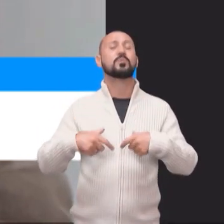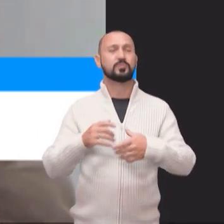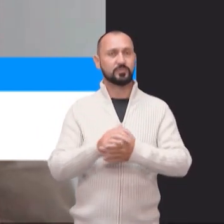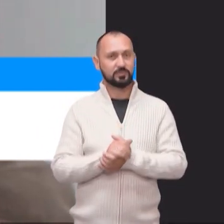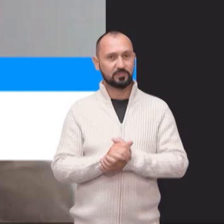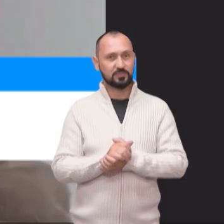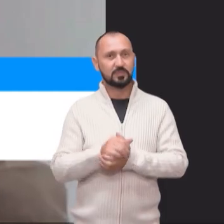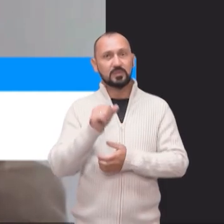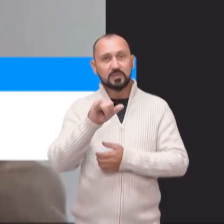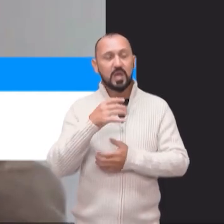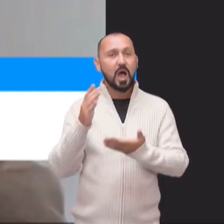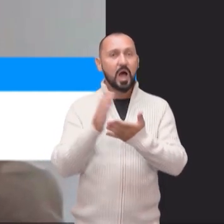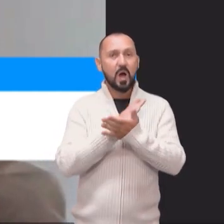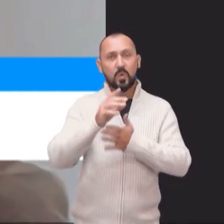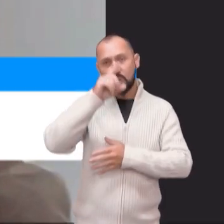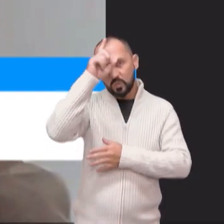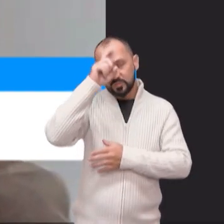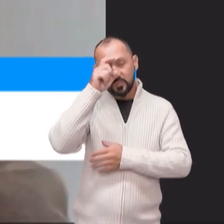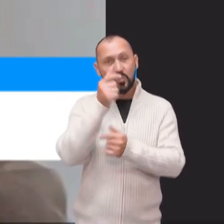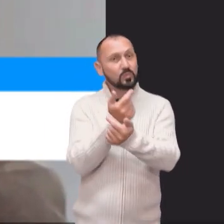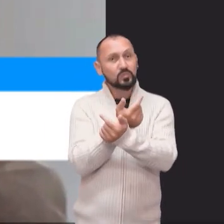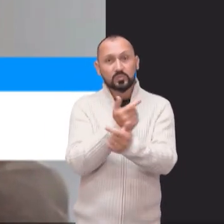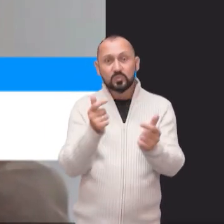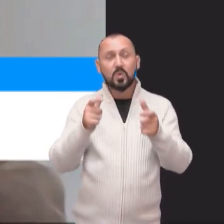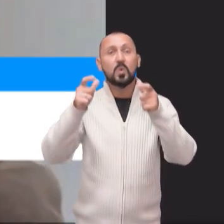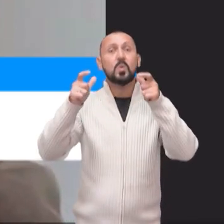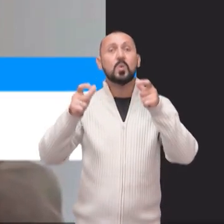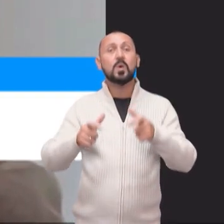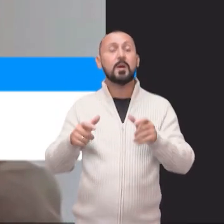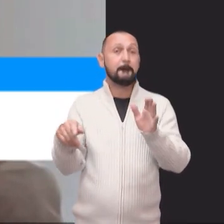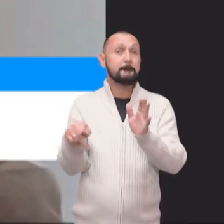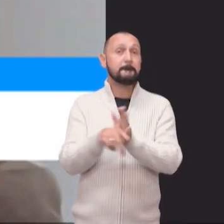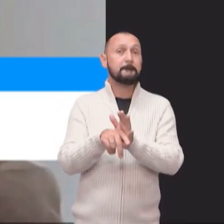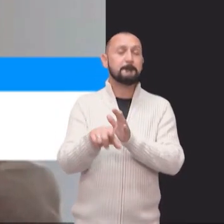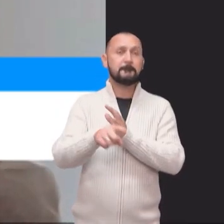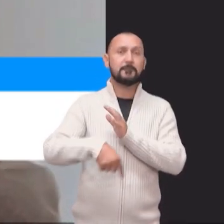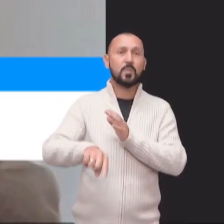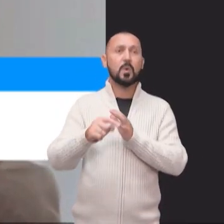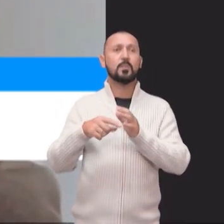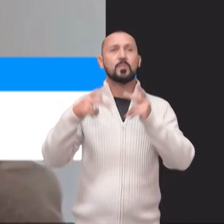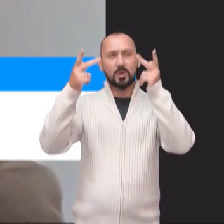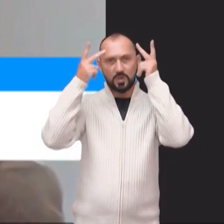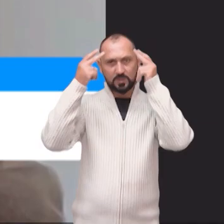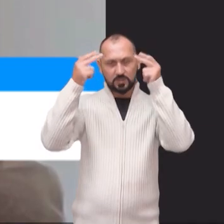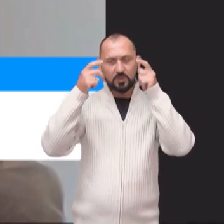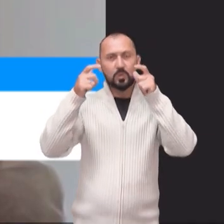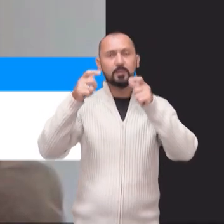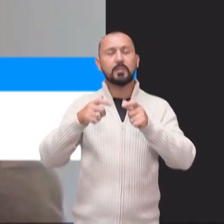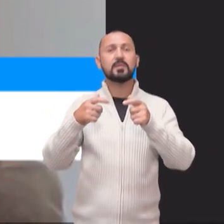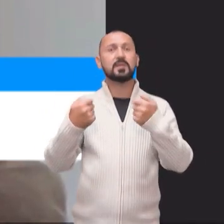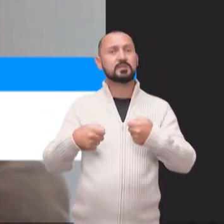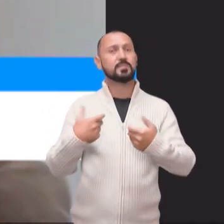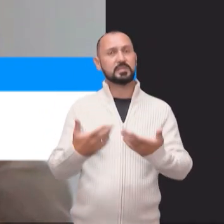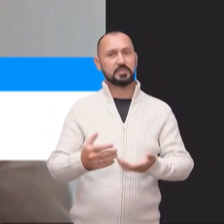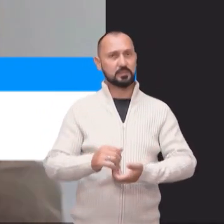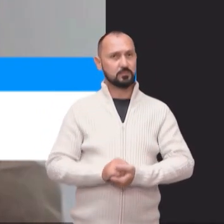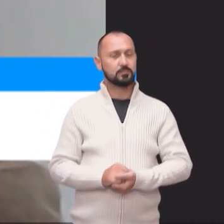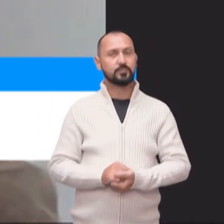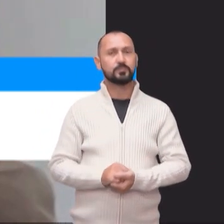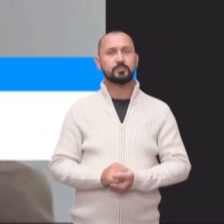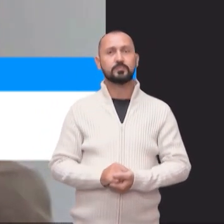onde? Se alguns dos hospitais não têm espaço físico para isso, com todo o conforto, todas as condições que eles